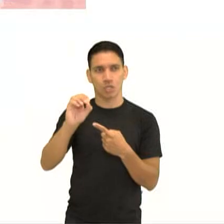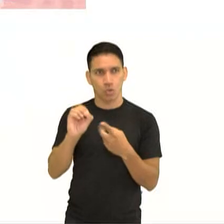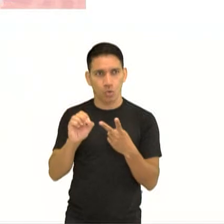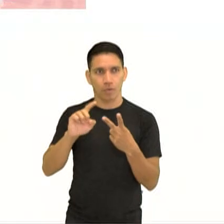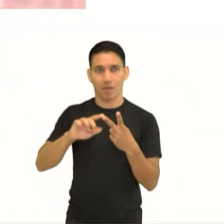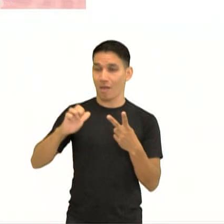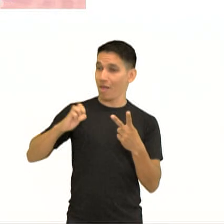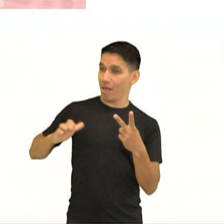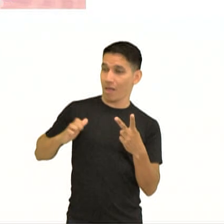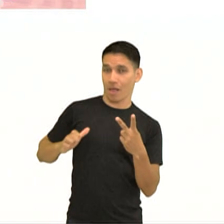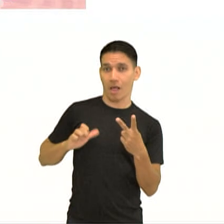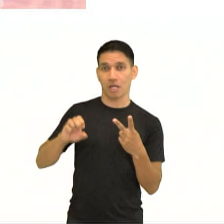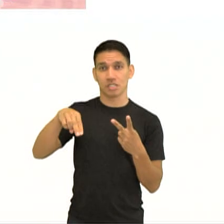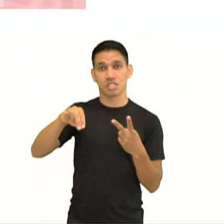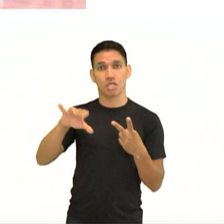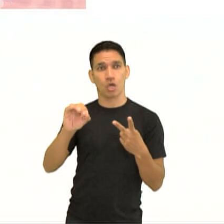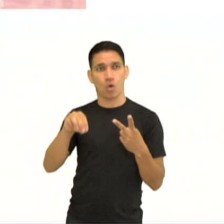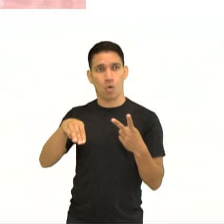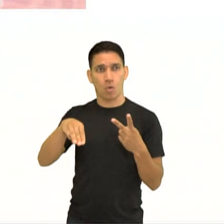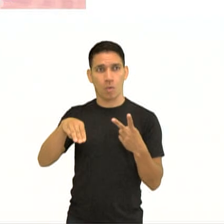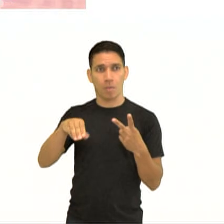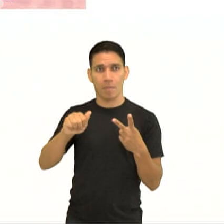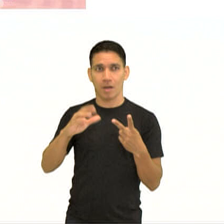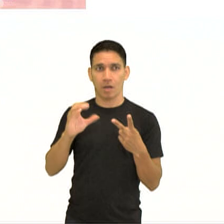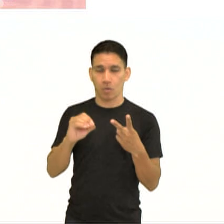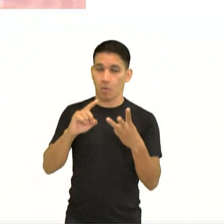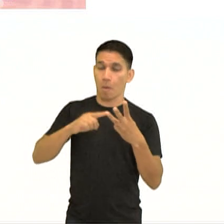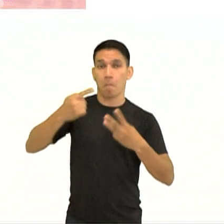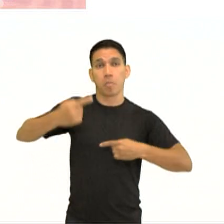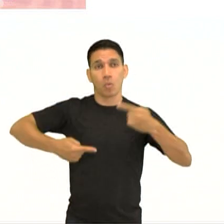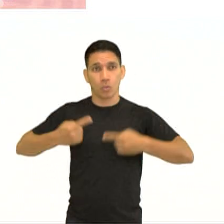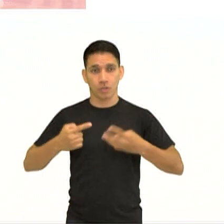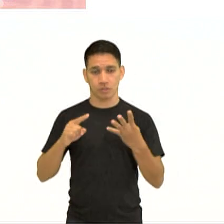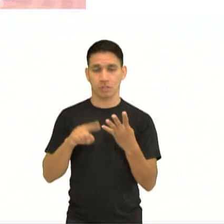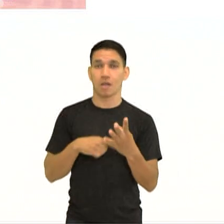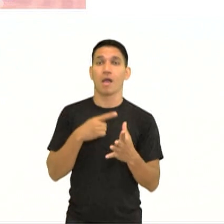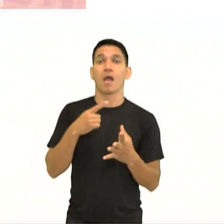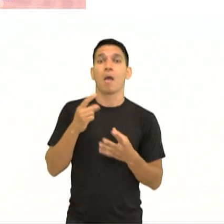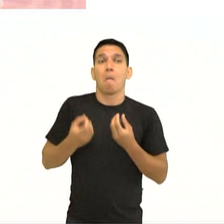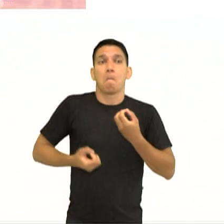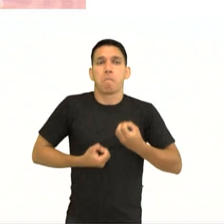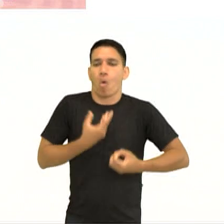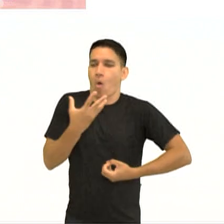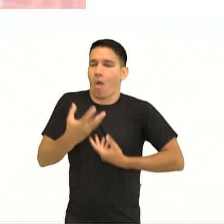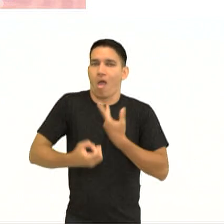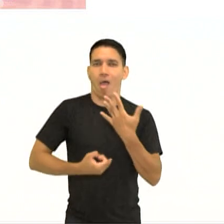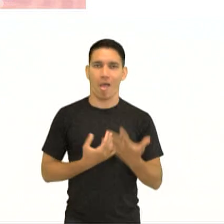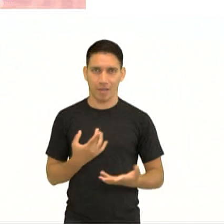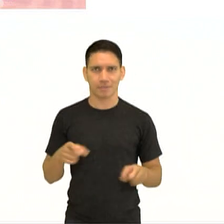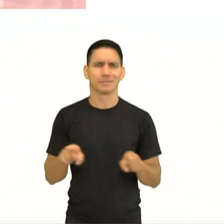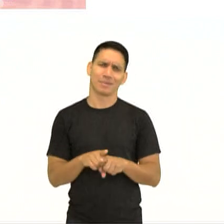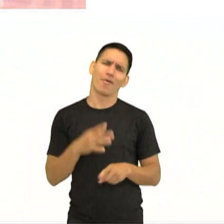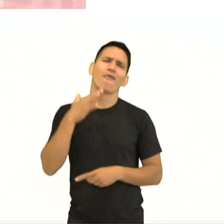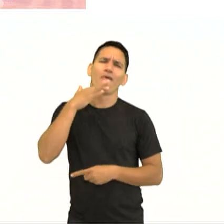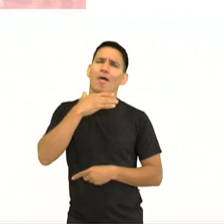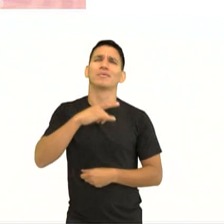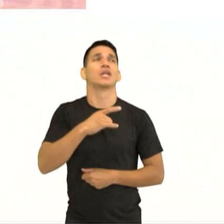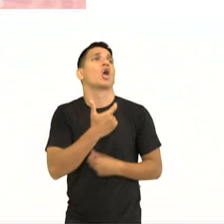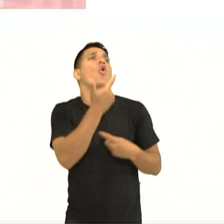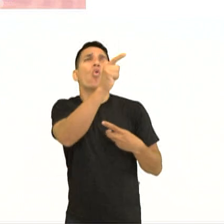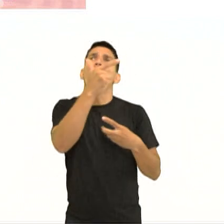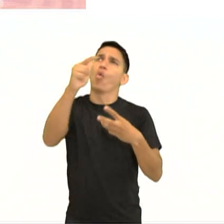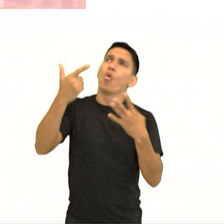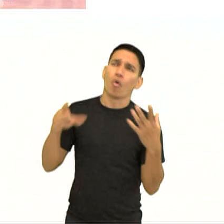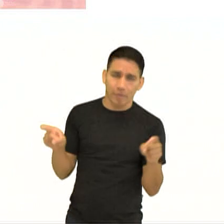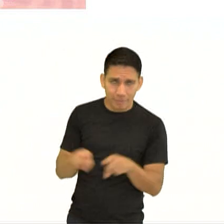Nicômaco, a Política e a Poética, tá? Claro que temos aí várias obras, a